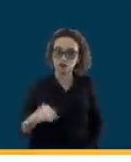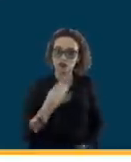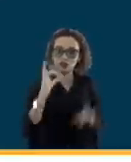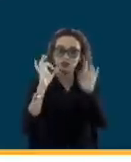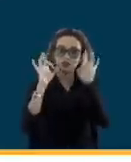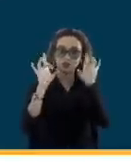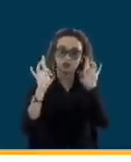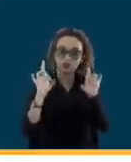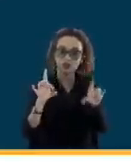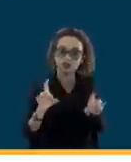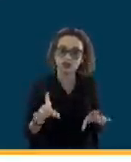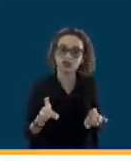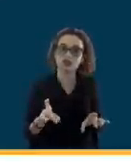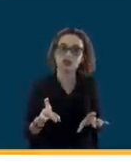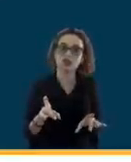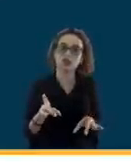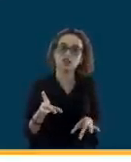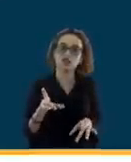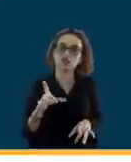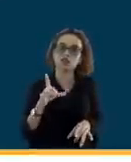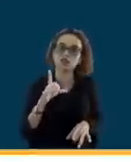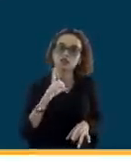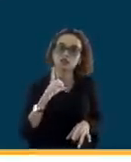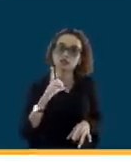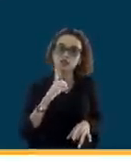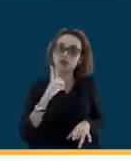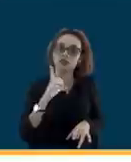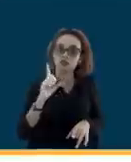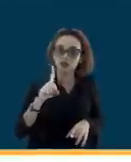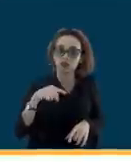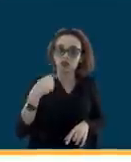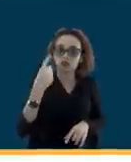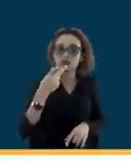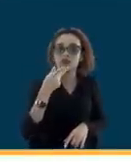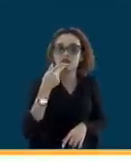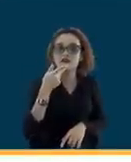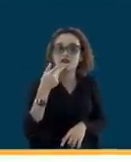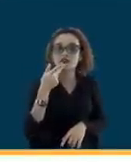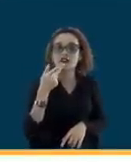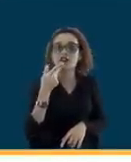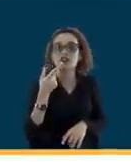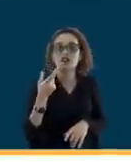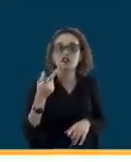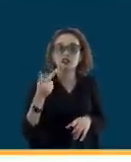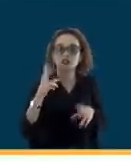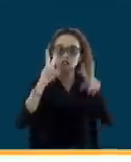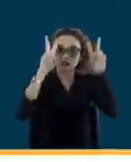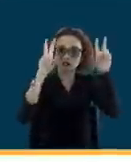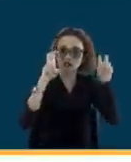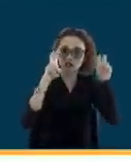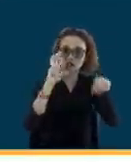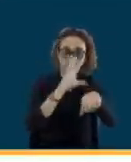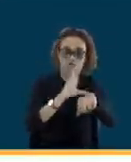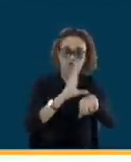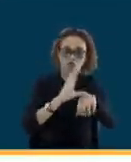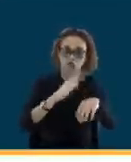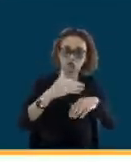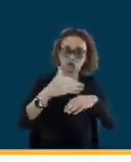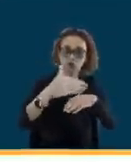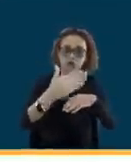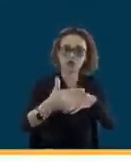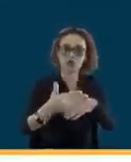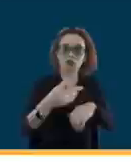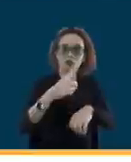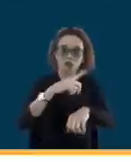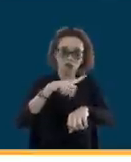teremos, naturalmente, muito o que falar sobre isso nesse período todo desse curso, que em excelente hora